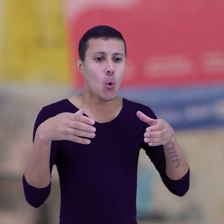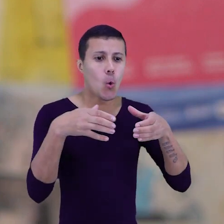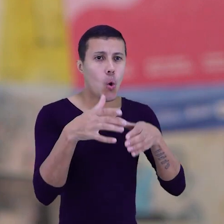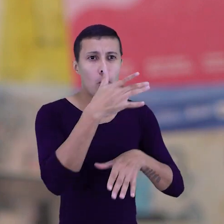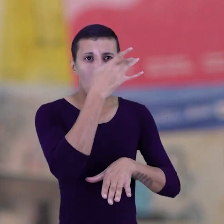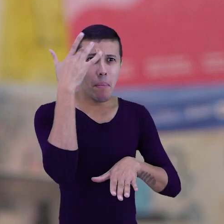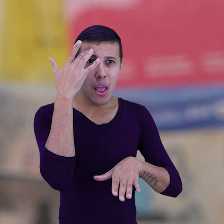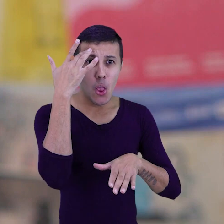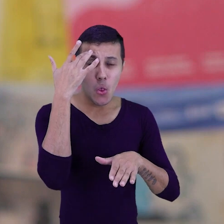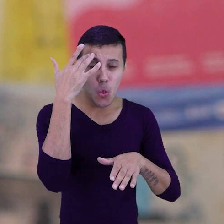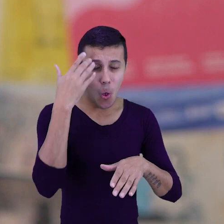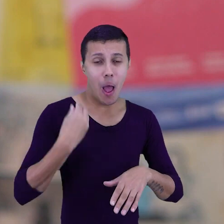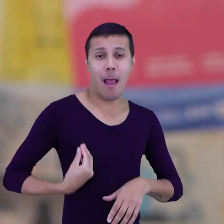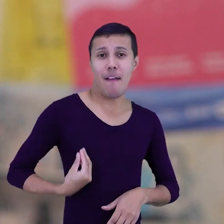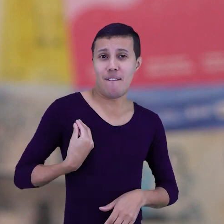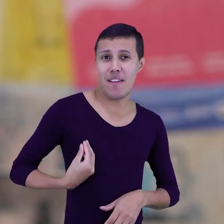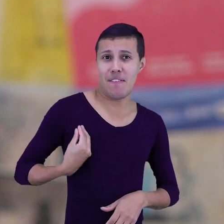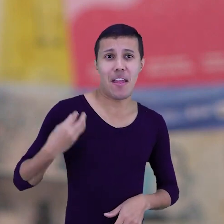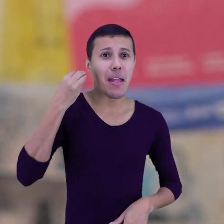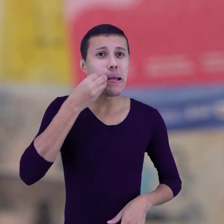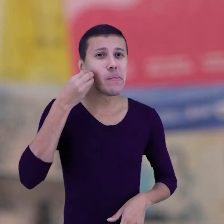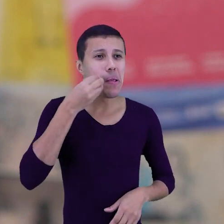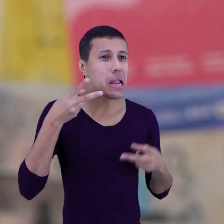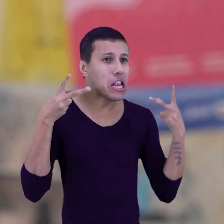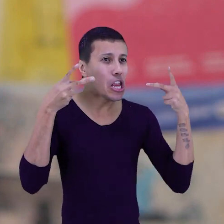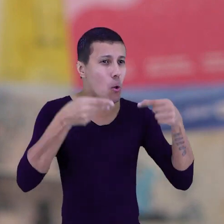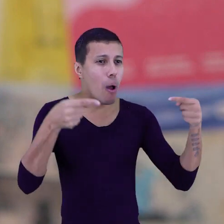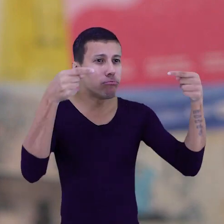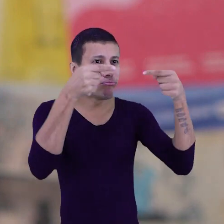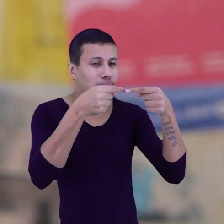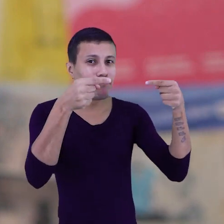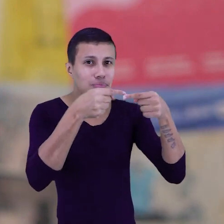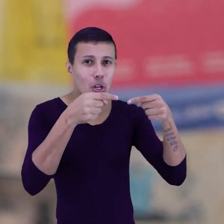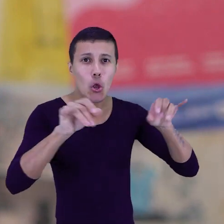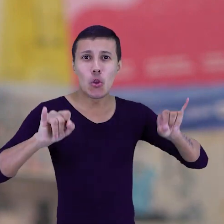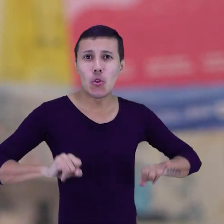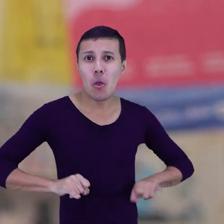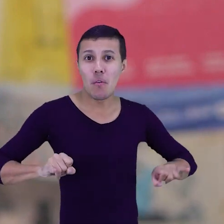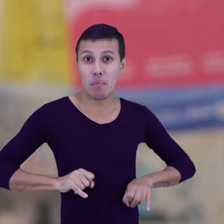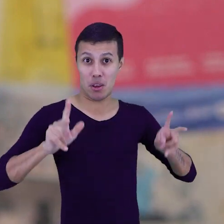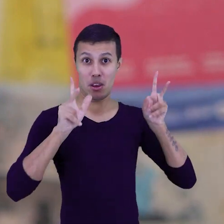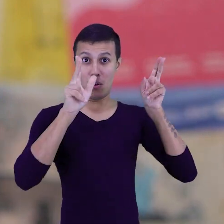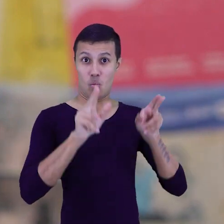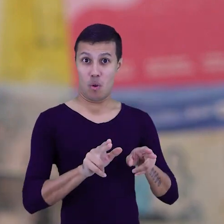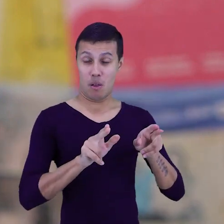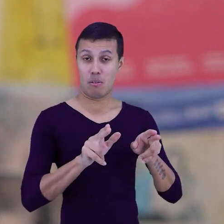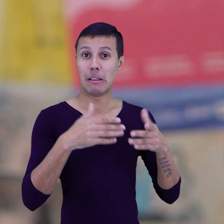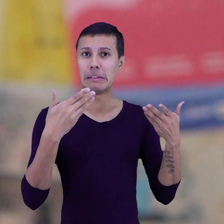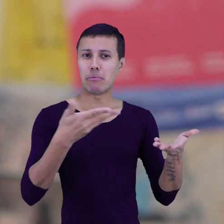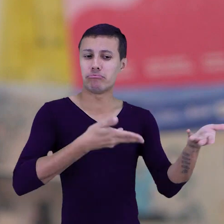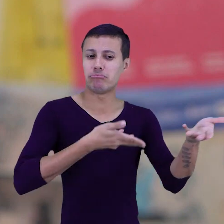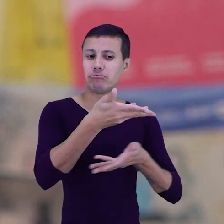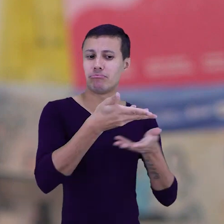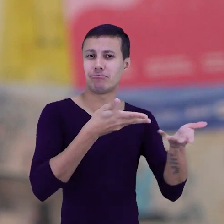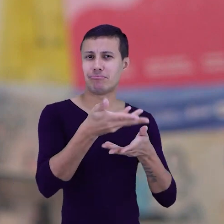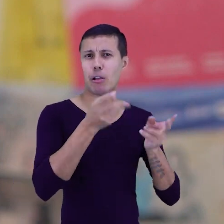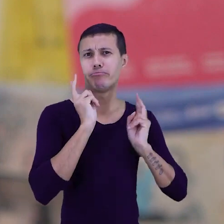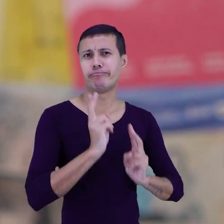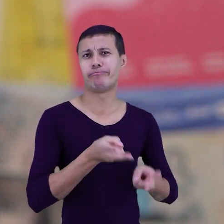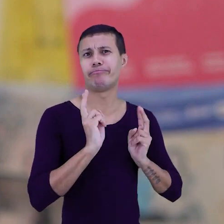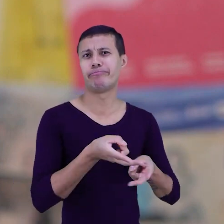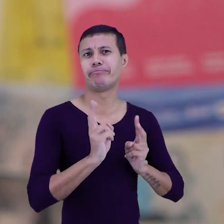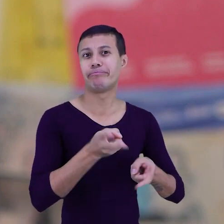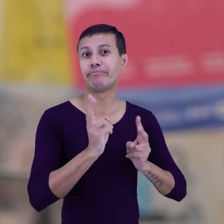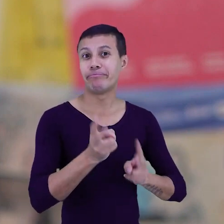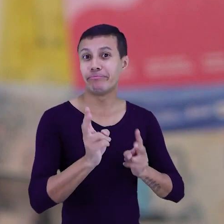rede com pessoas que estão vivenciando as mesmas coisas que você, passando pelas mesmas dores, essa troca é muito mais